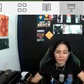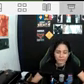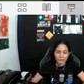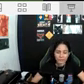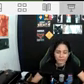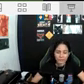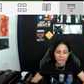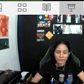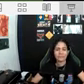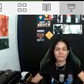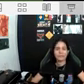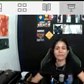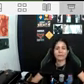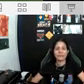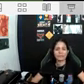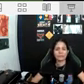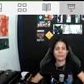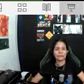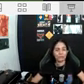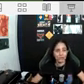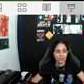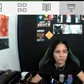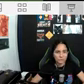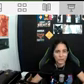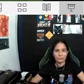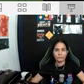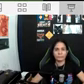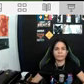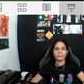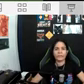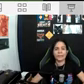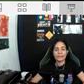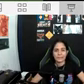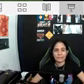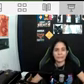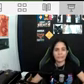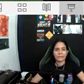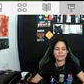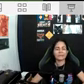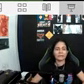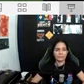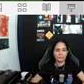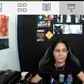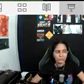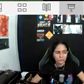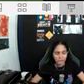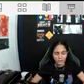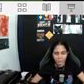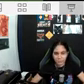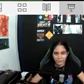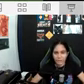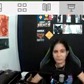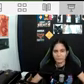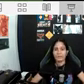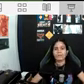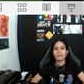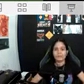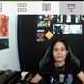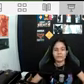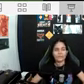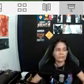seu trabalho, existe variação de indivíduo? Existe variação de